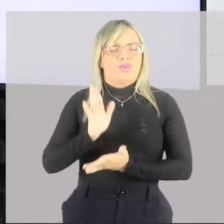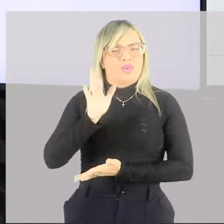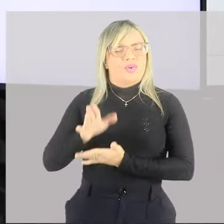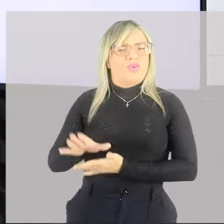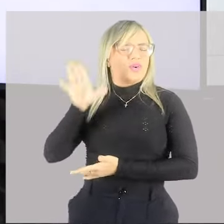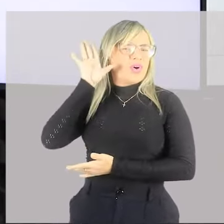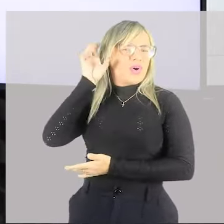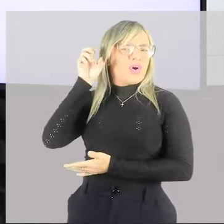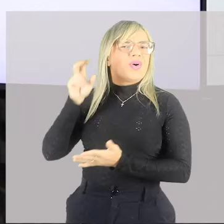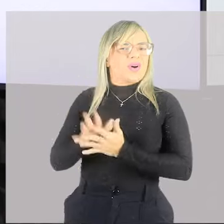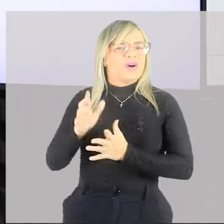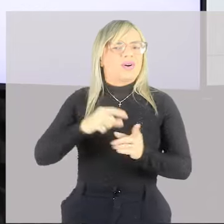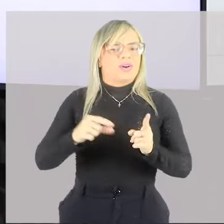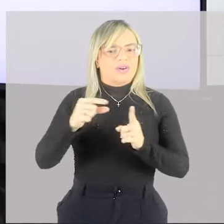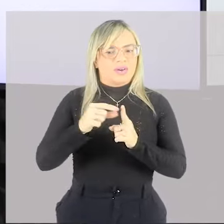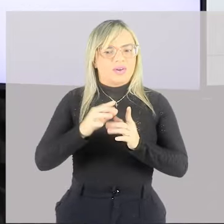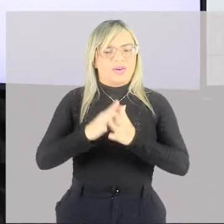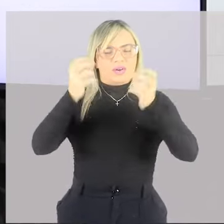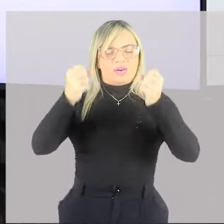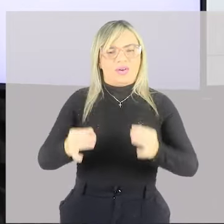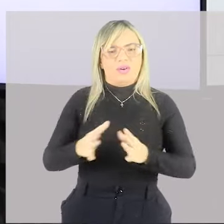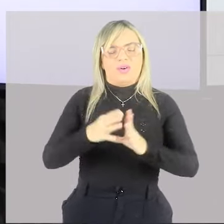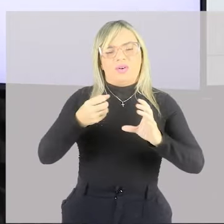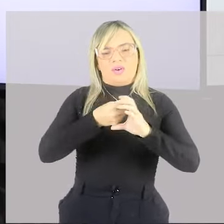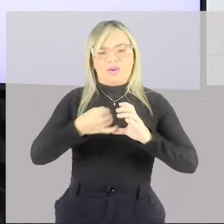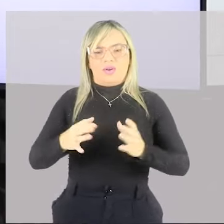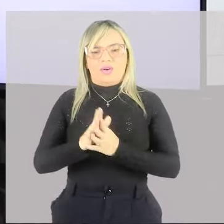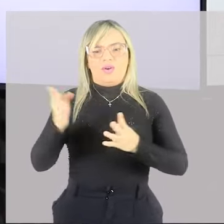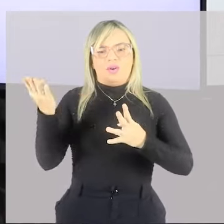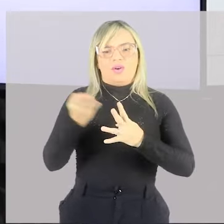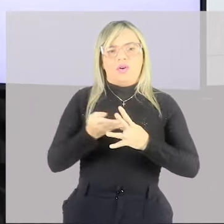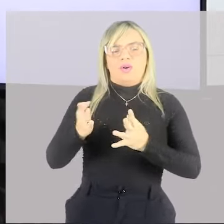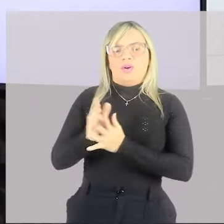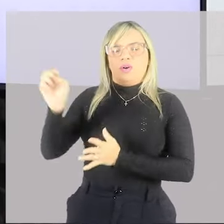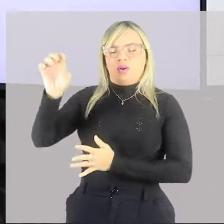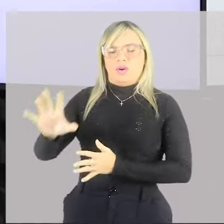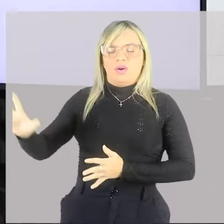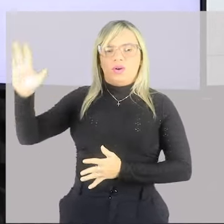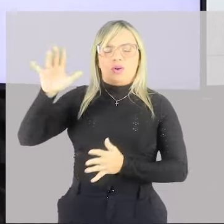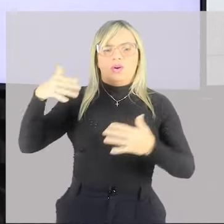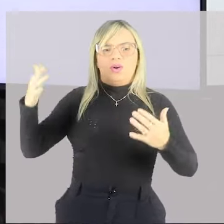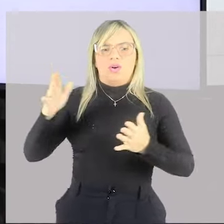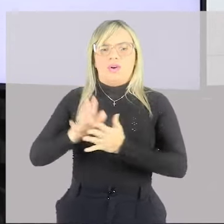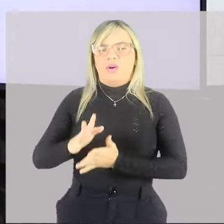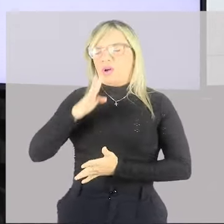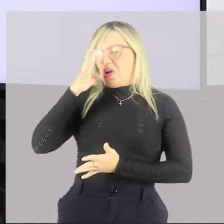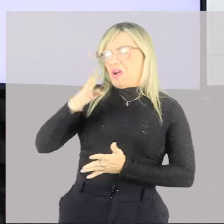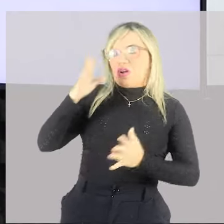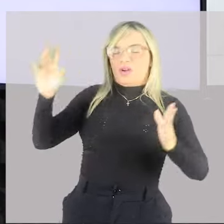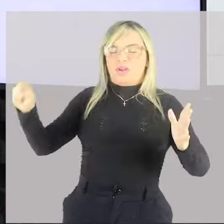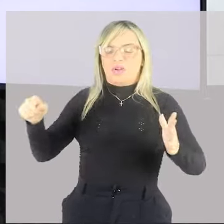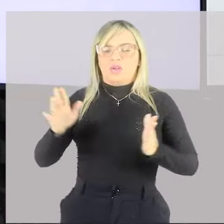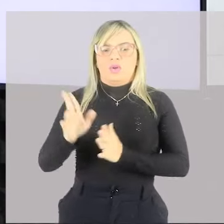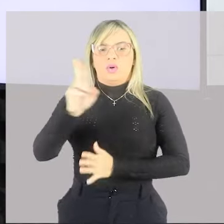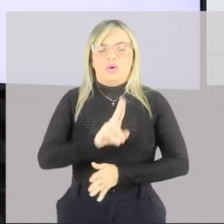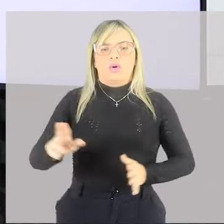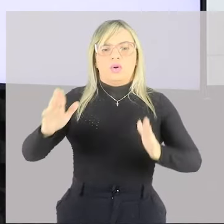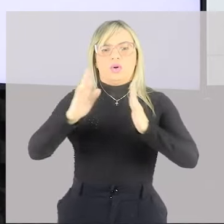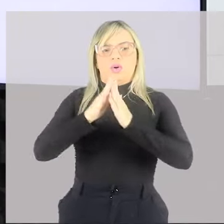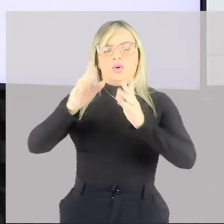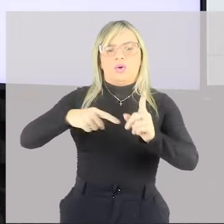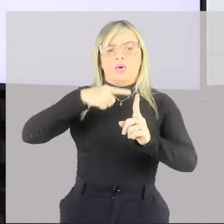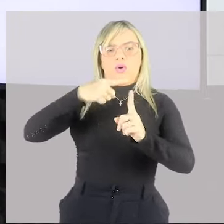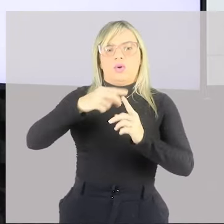né eu vou citar algumas características do barroco Europeu pra gente entender excesso de religiosidade excesso de